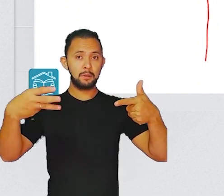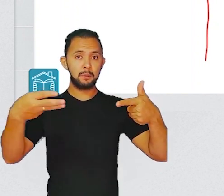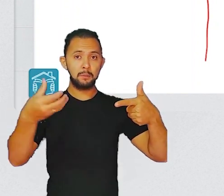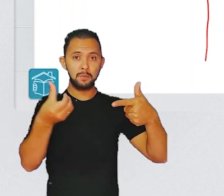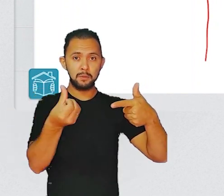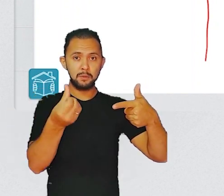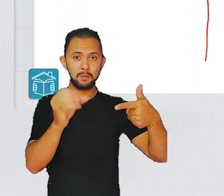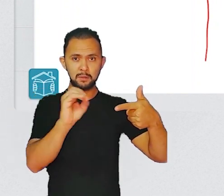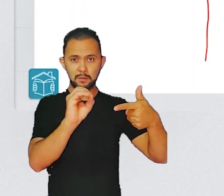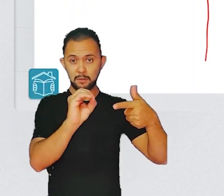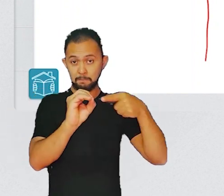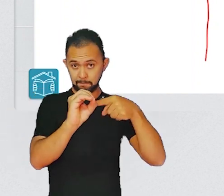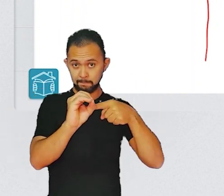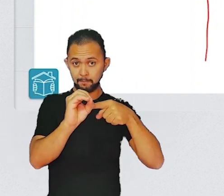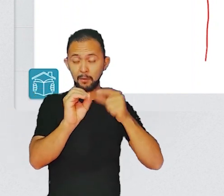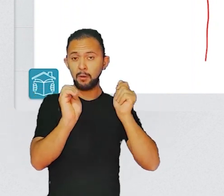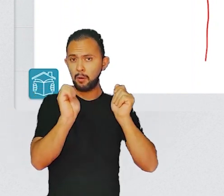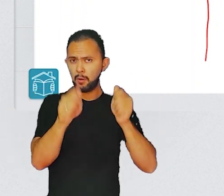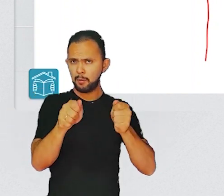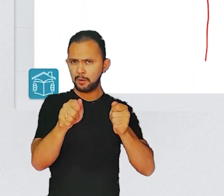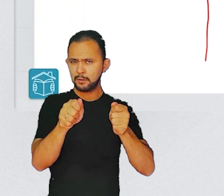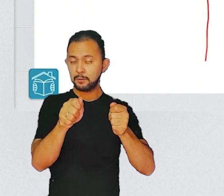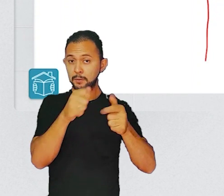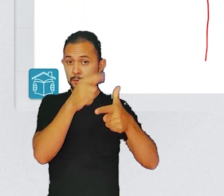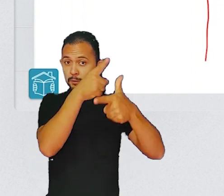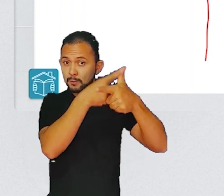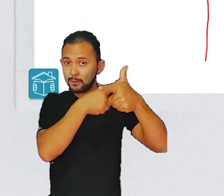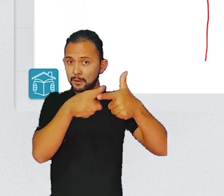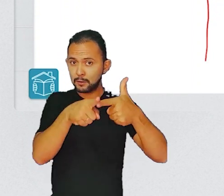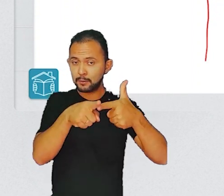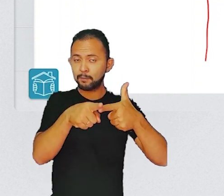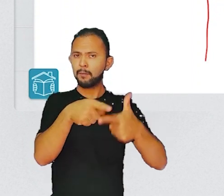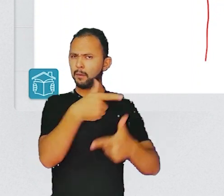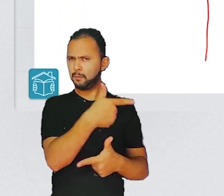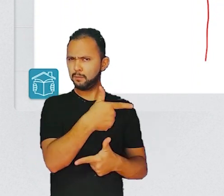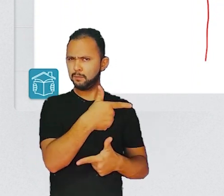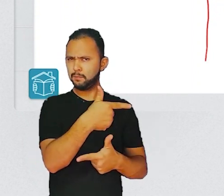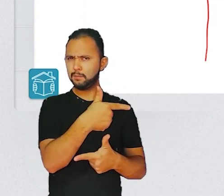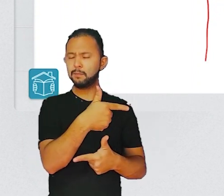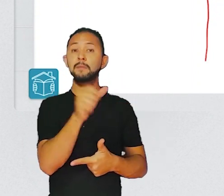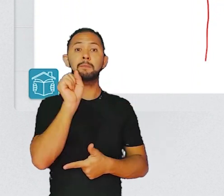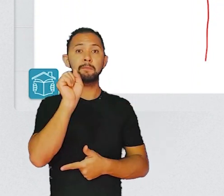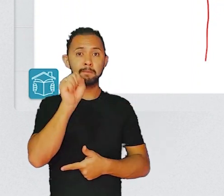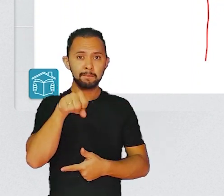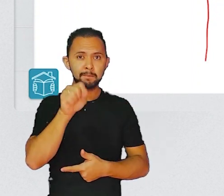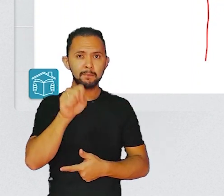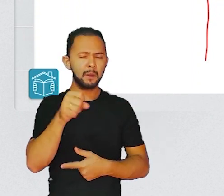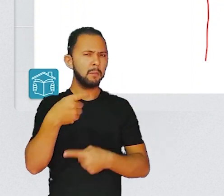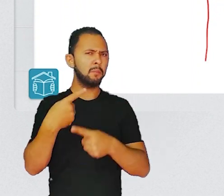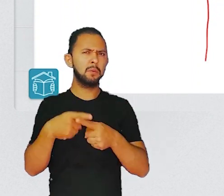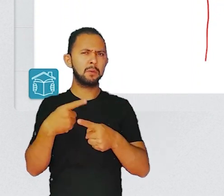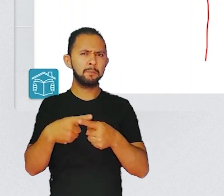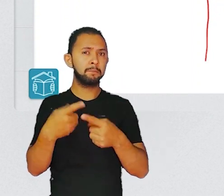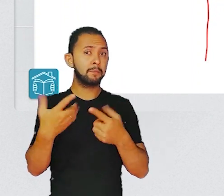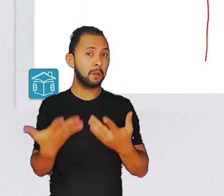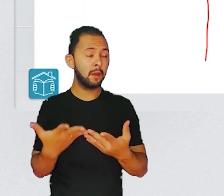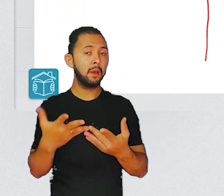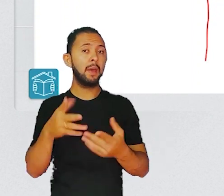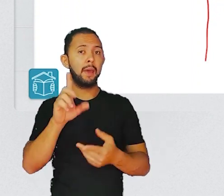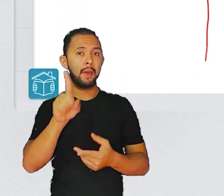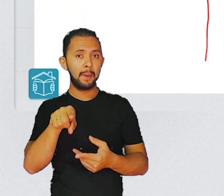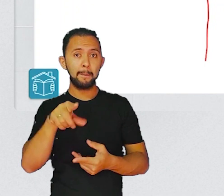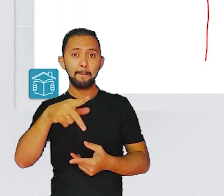Aliás, 3.600 é divisível por 2? A resposta é sim. Por quê? Porque é um número